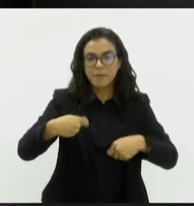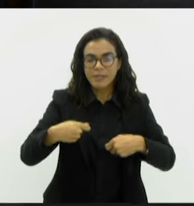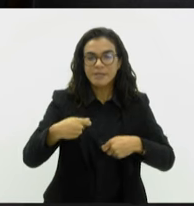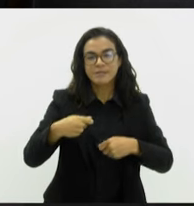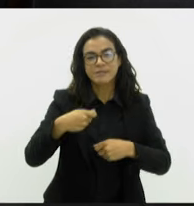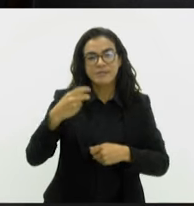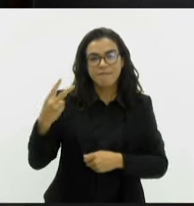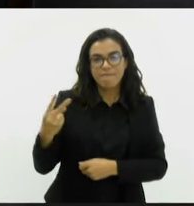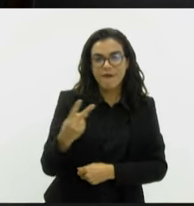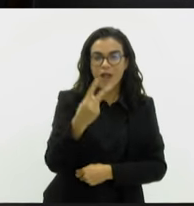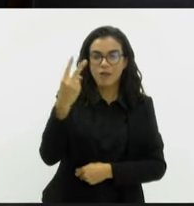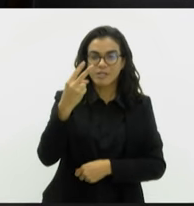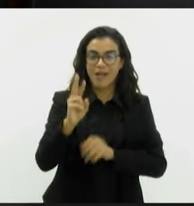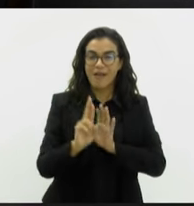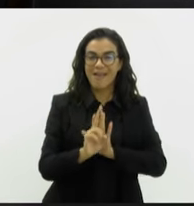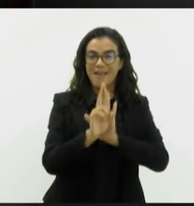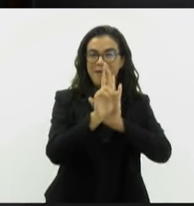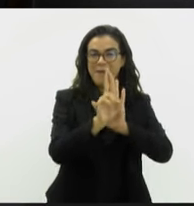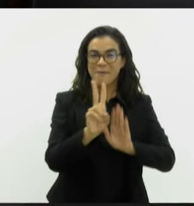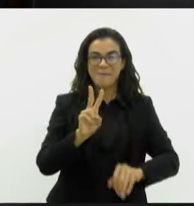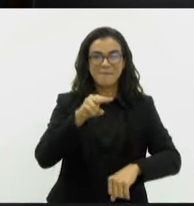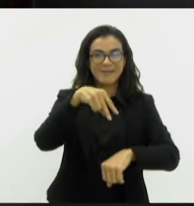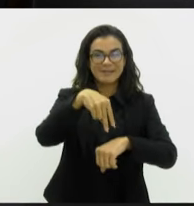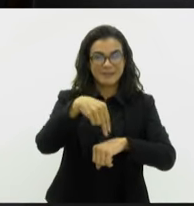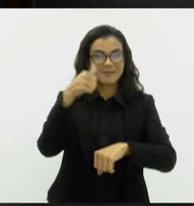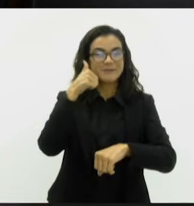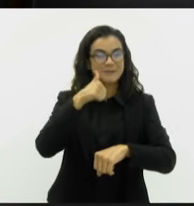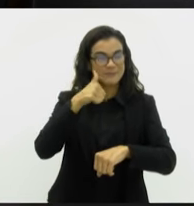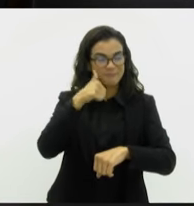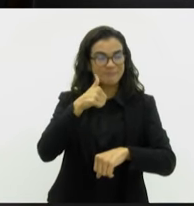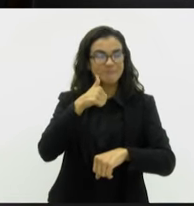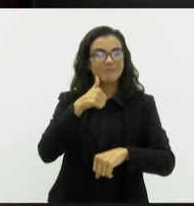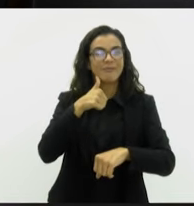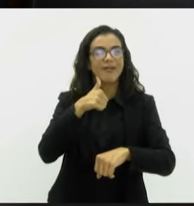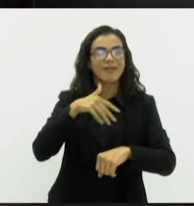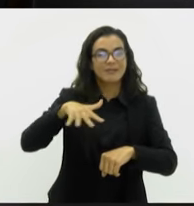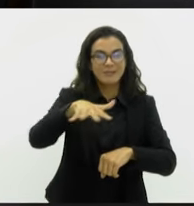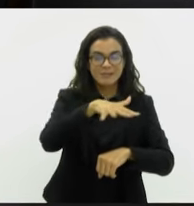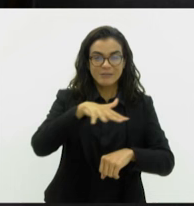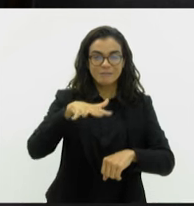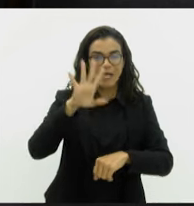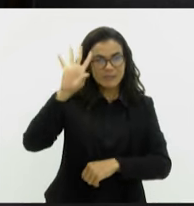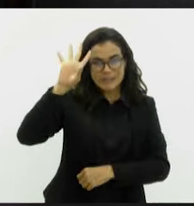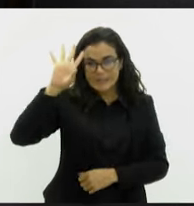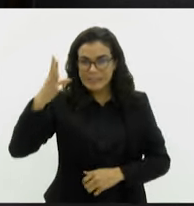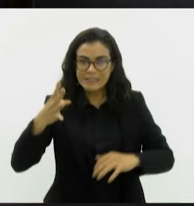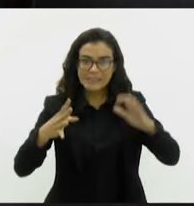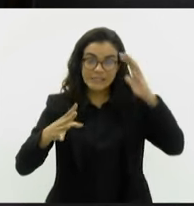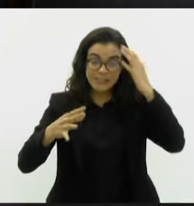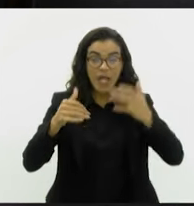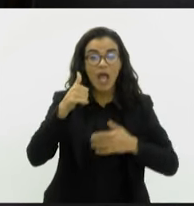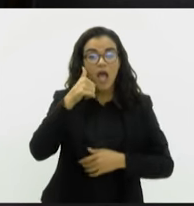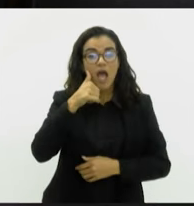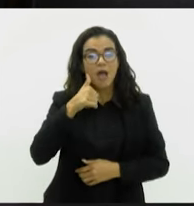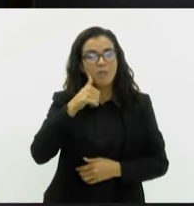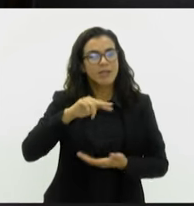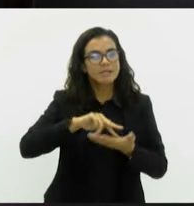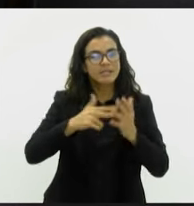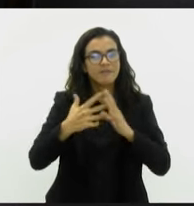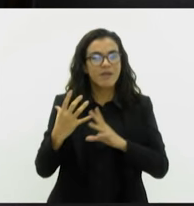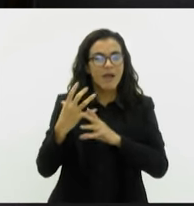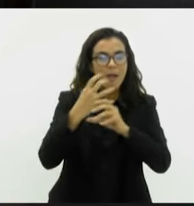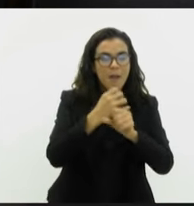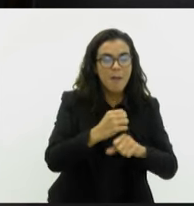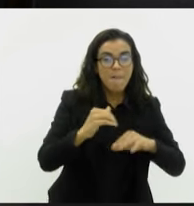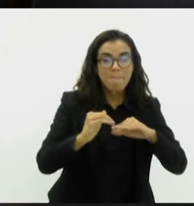importância da representação feminina nos espaços de decisão e poder embora as mulheres representam mais da metade da